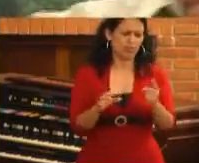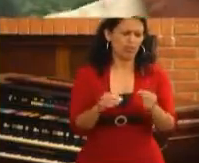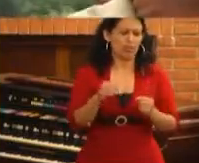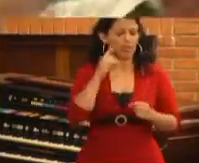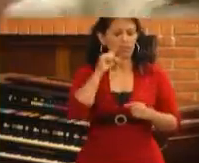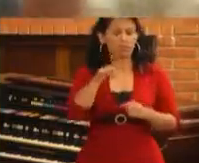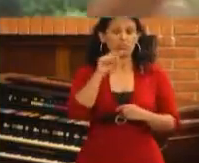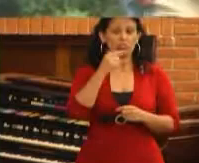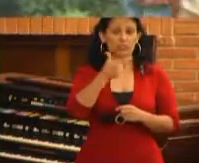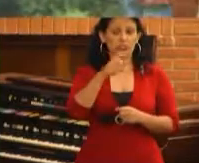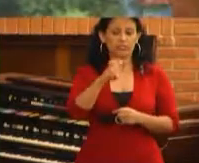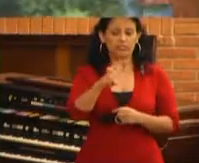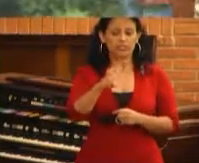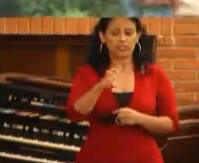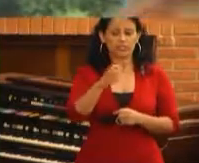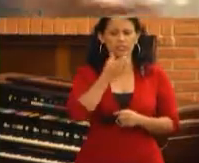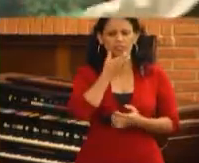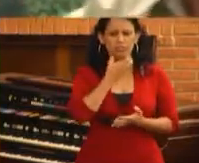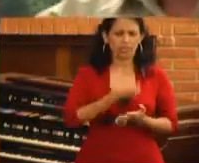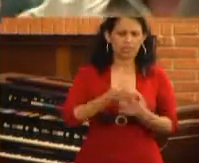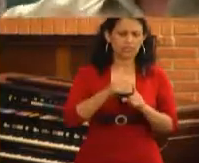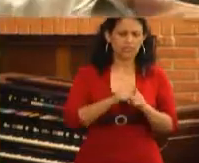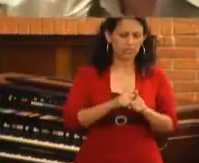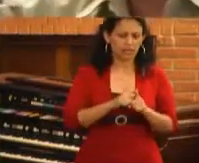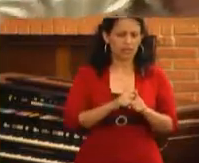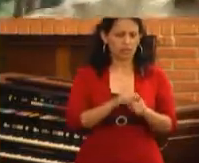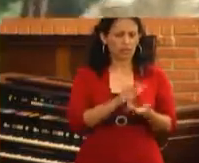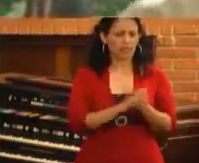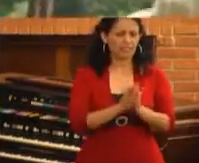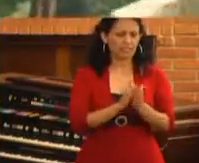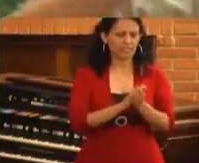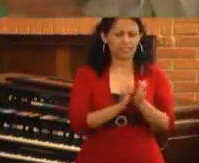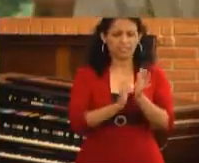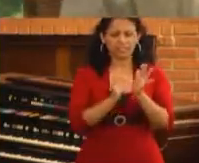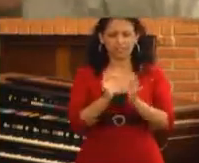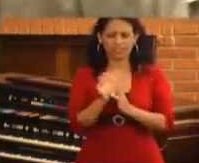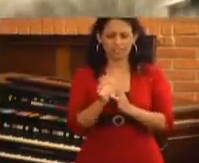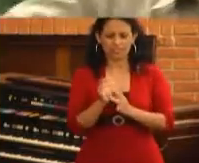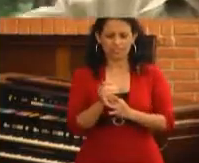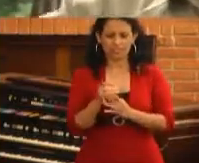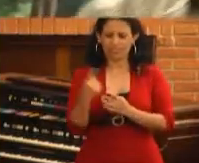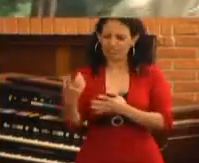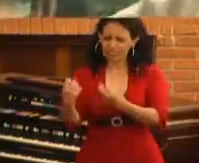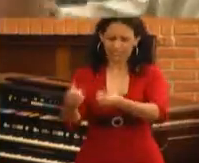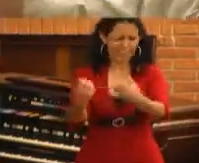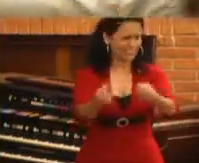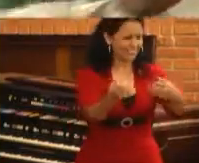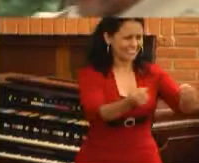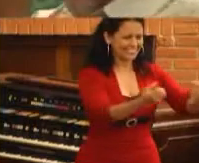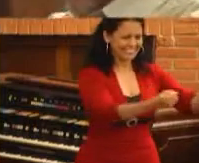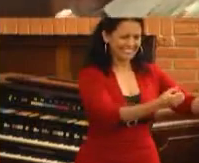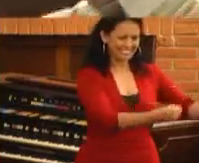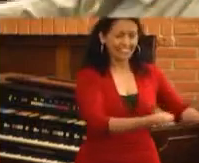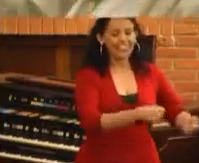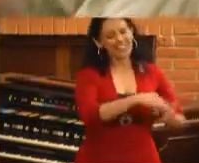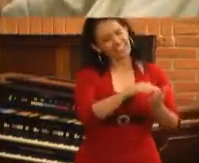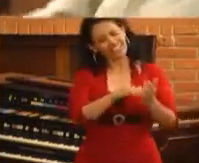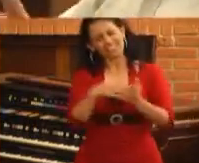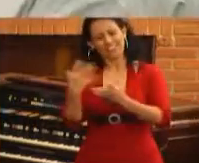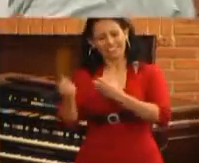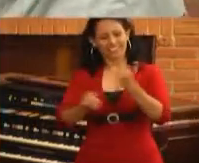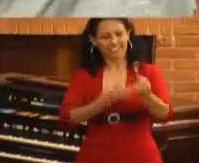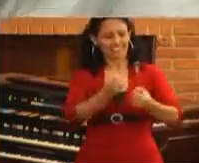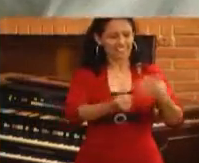é o dia do solstício. Vamos botar Jesus como sol, tá bom aí? Já foi botando pauzinho de marshmallow, não, de